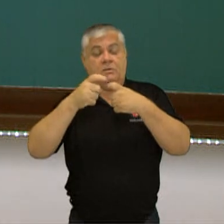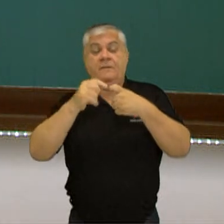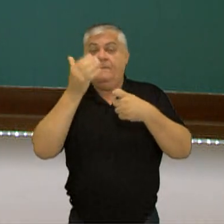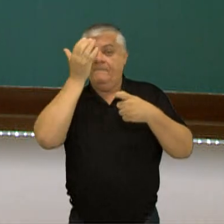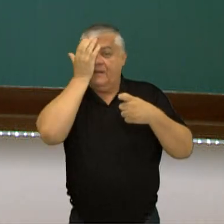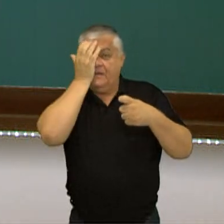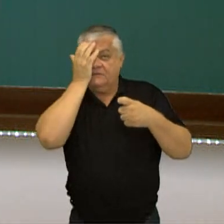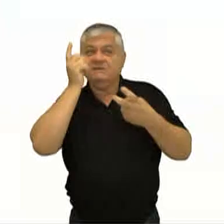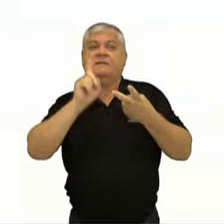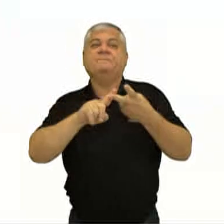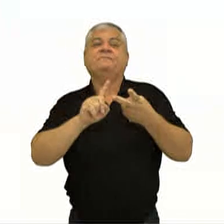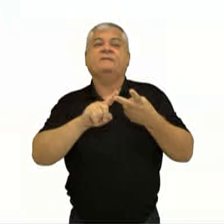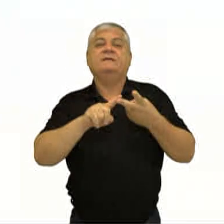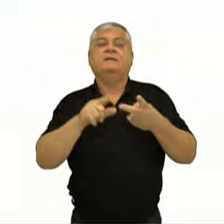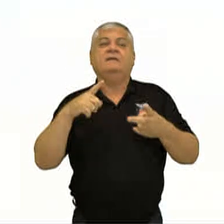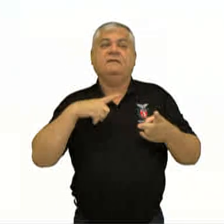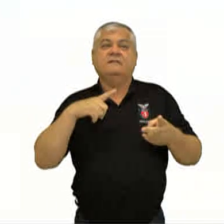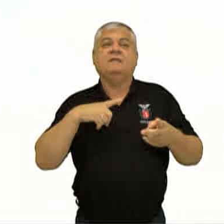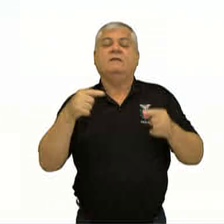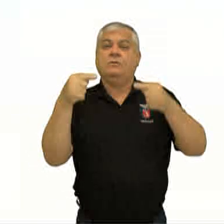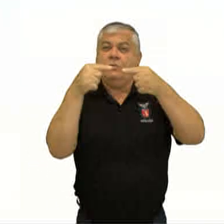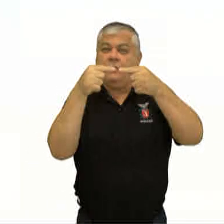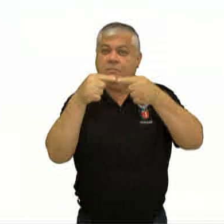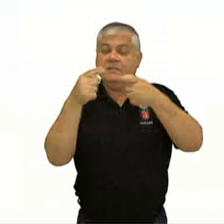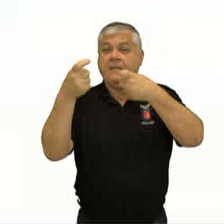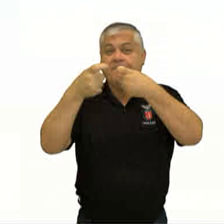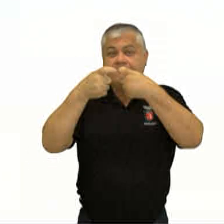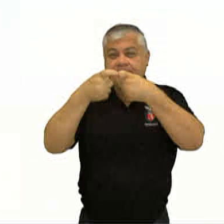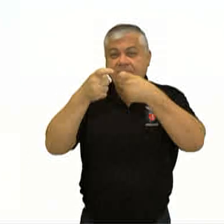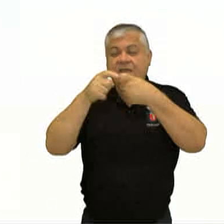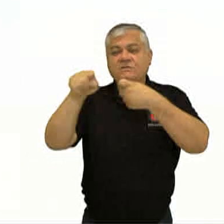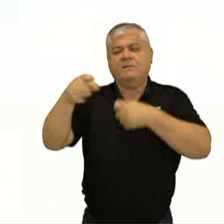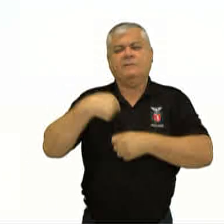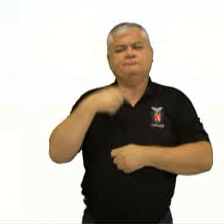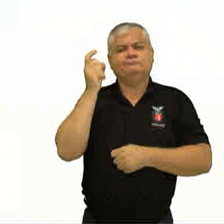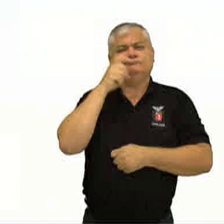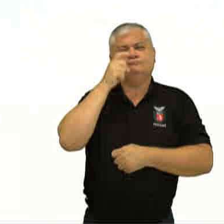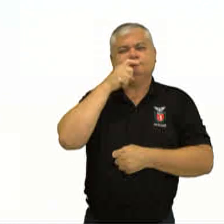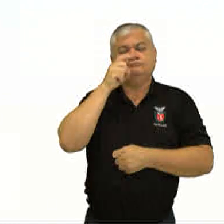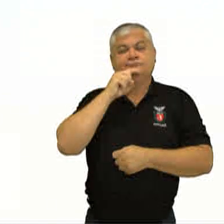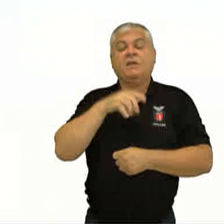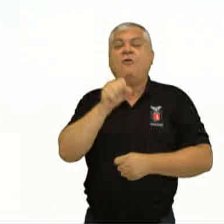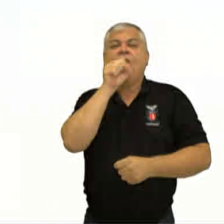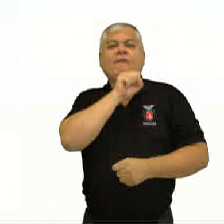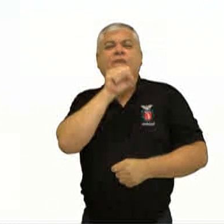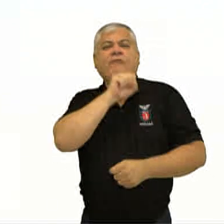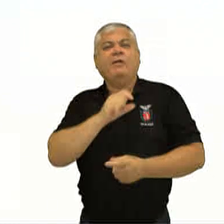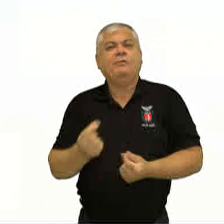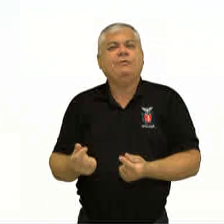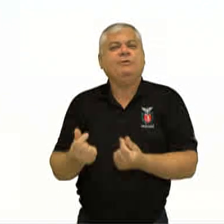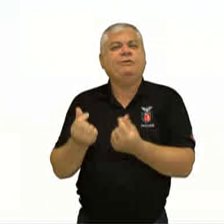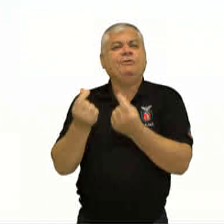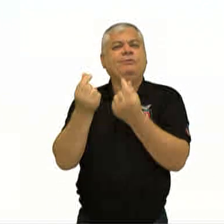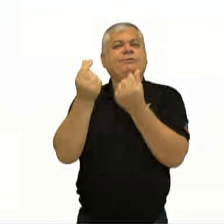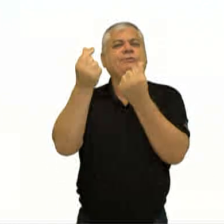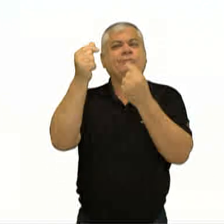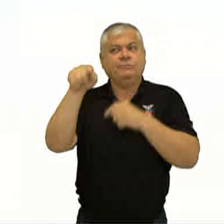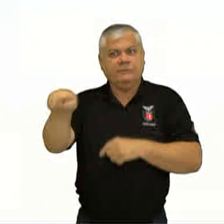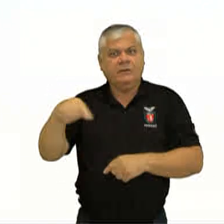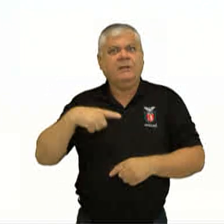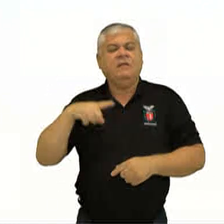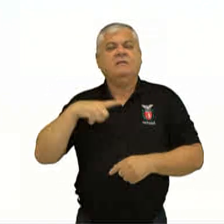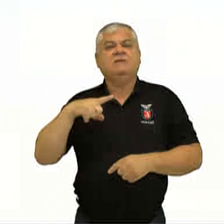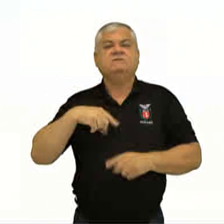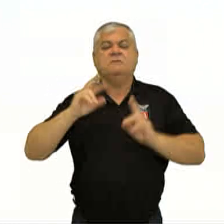tá? Tem uma visível relação como médico e charlatão. Um velho rico e avarento, aliado ao Pantaleone, possuía uma